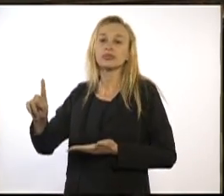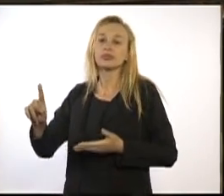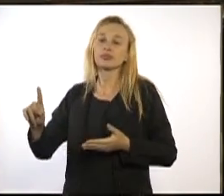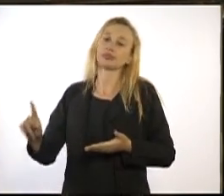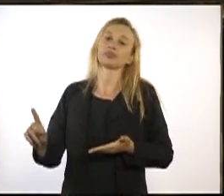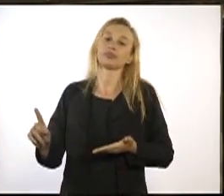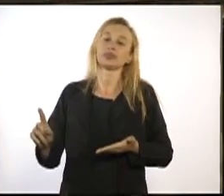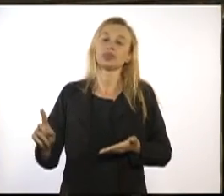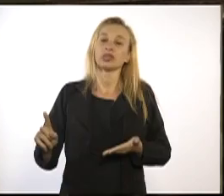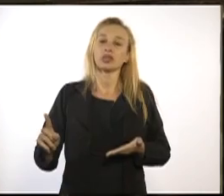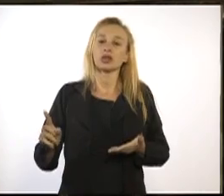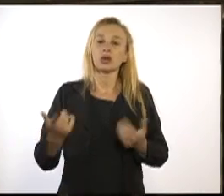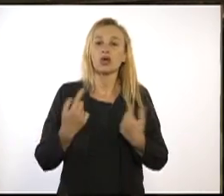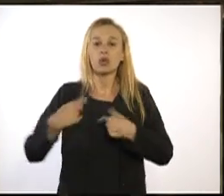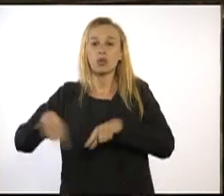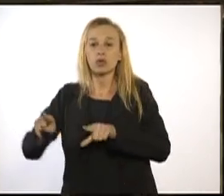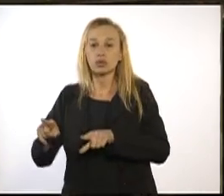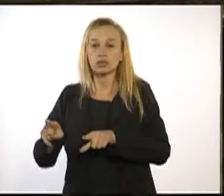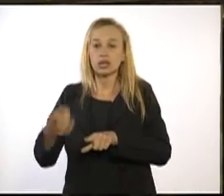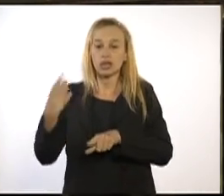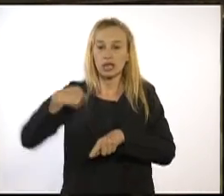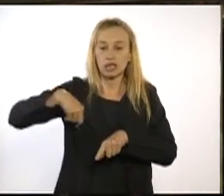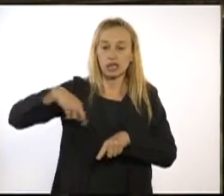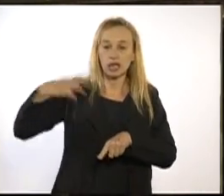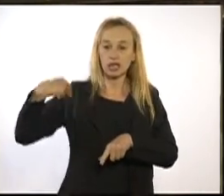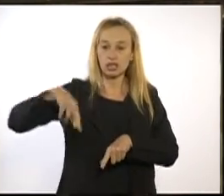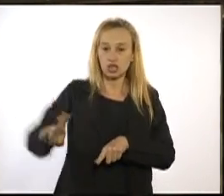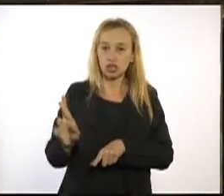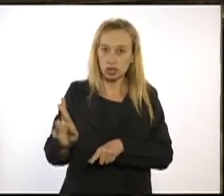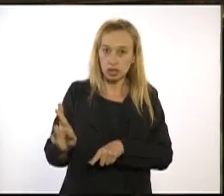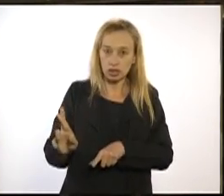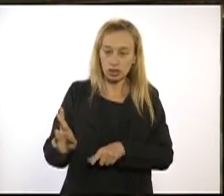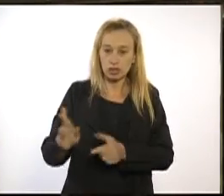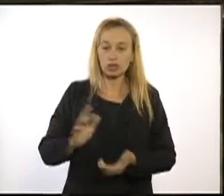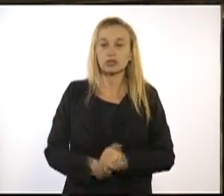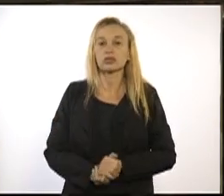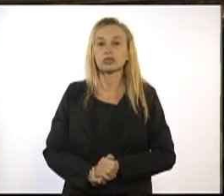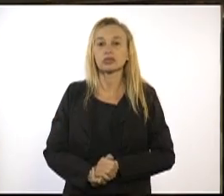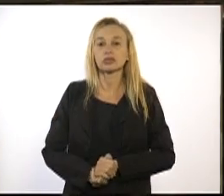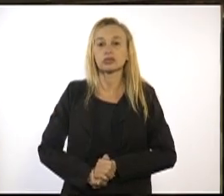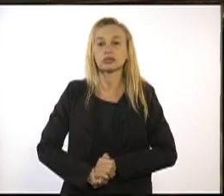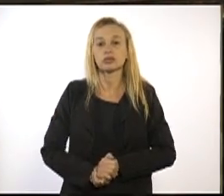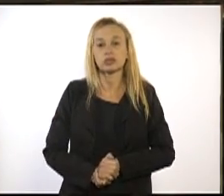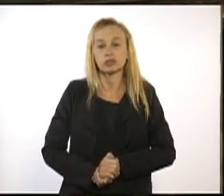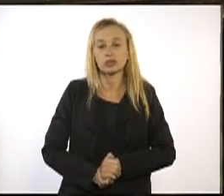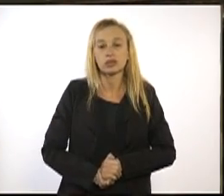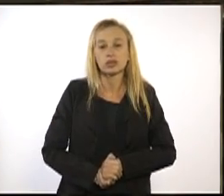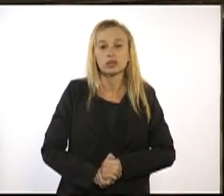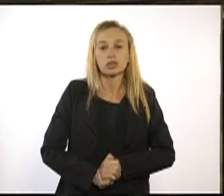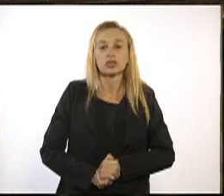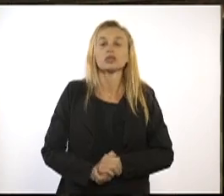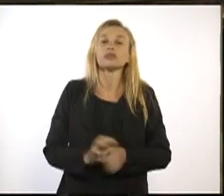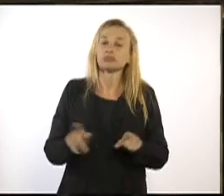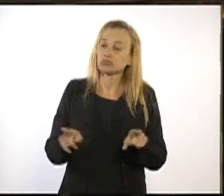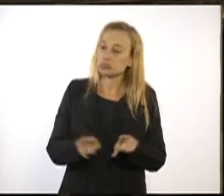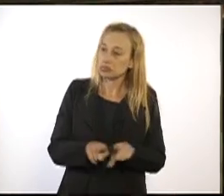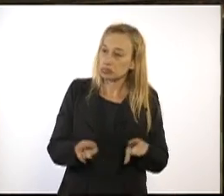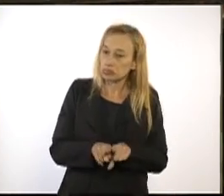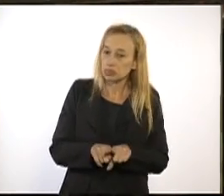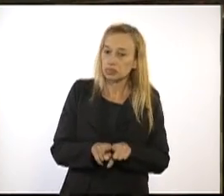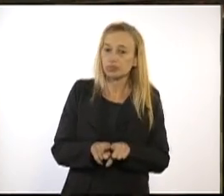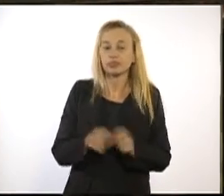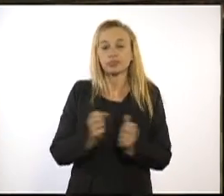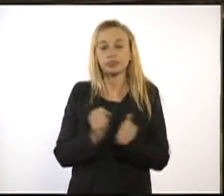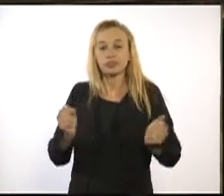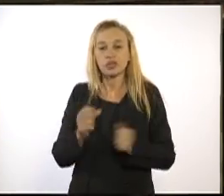religiosa. Declinei do convite por motivos pessoais, mas saúdo também a Grande Rio